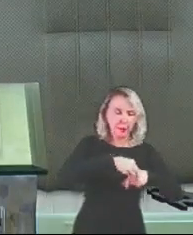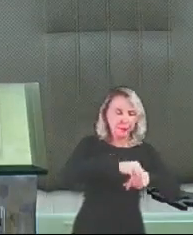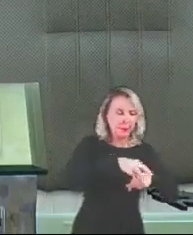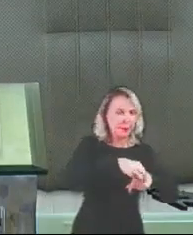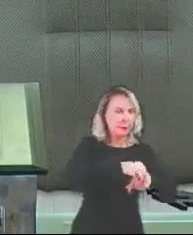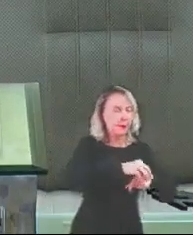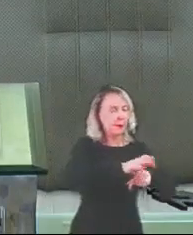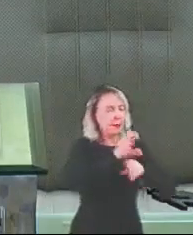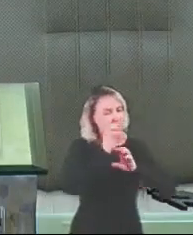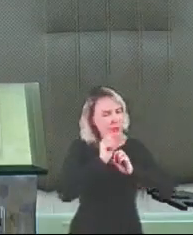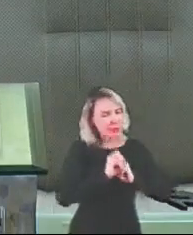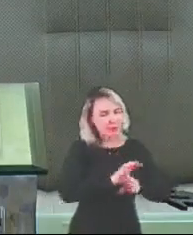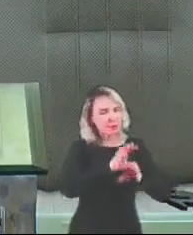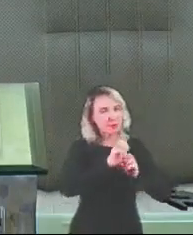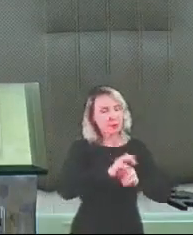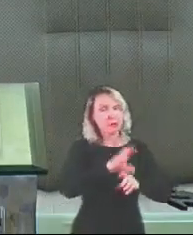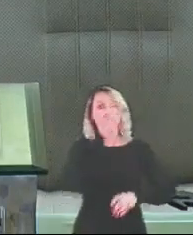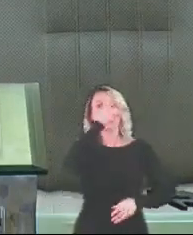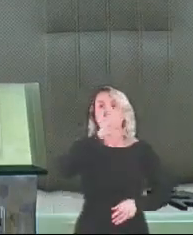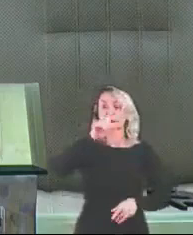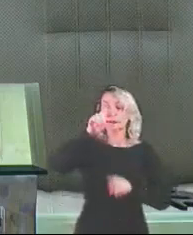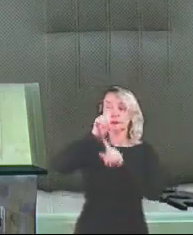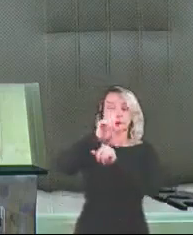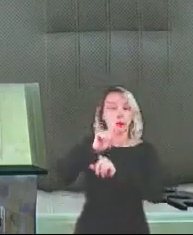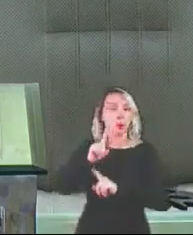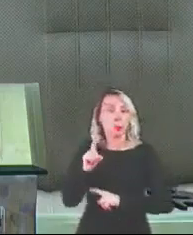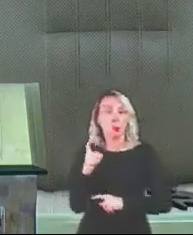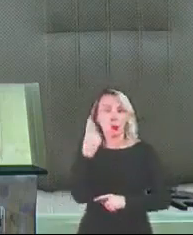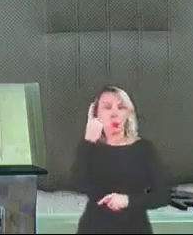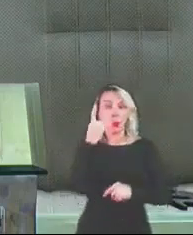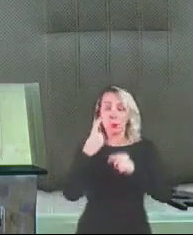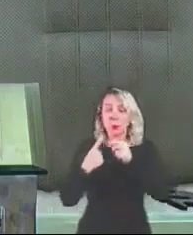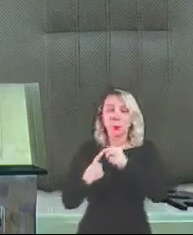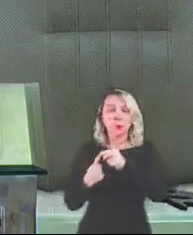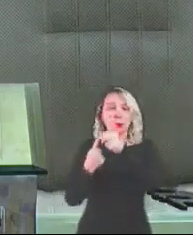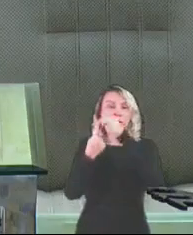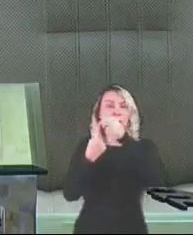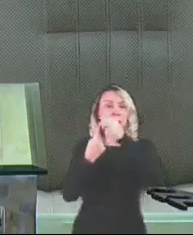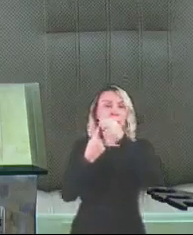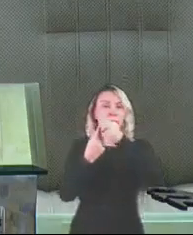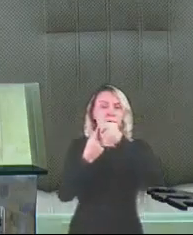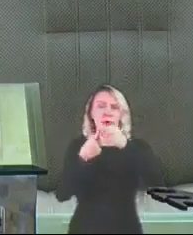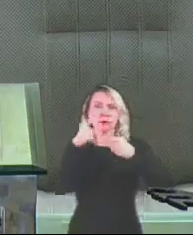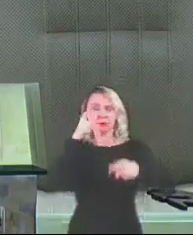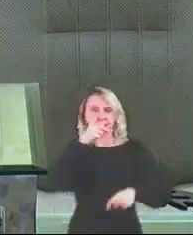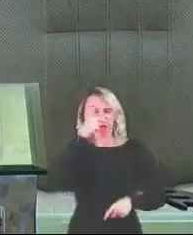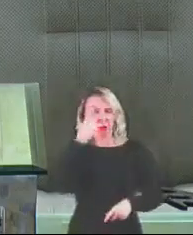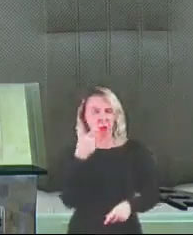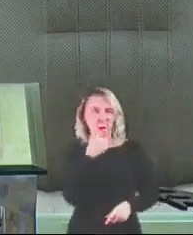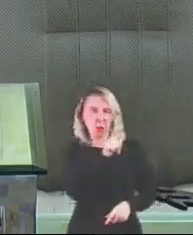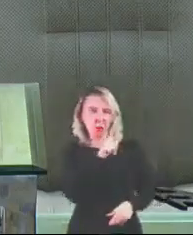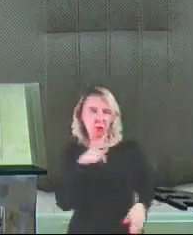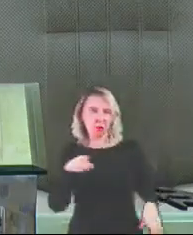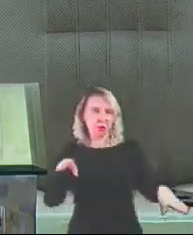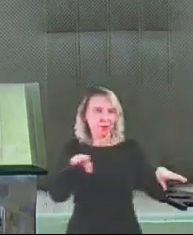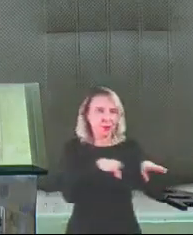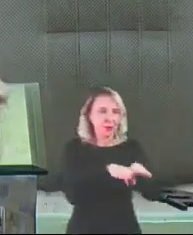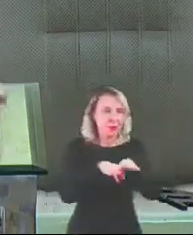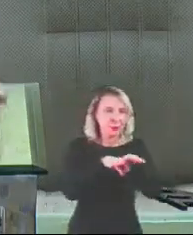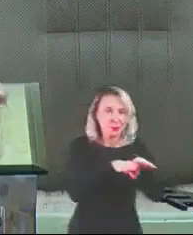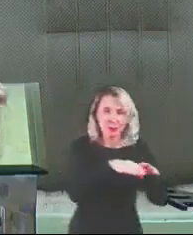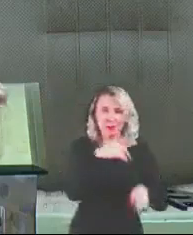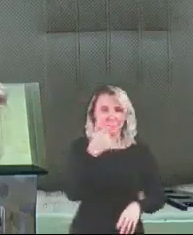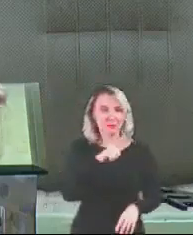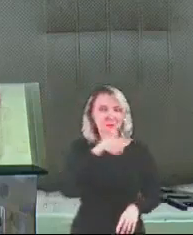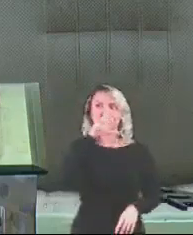o nosso Deus é único, não existe Deus além dele. Ele é um Deus todo-poderoso e fiel